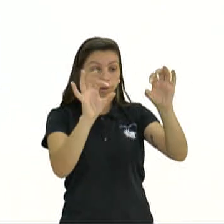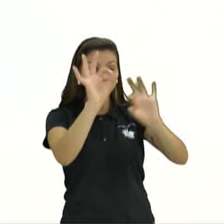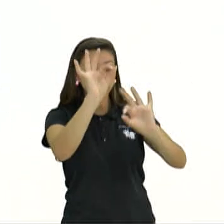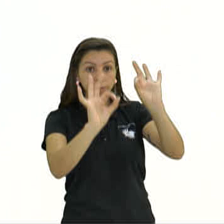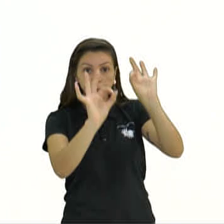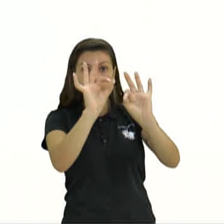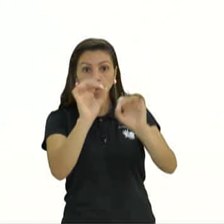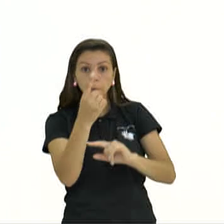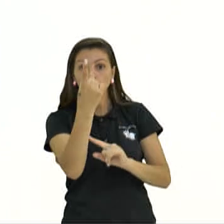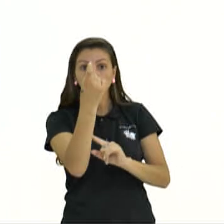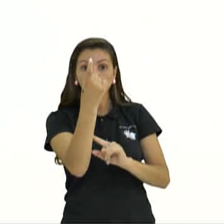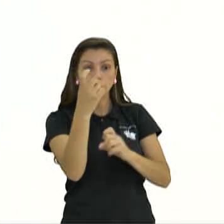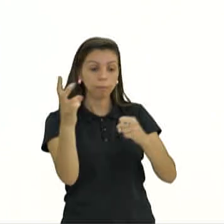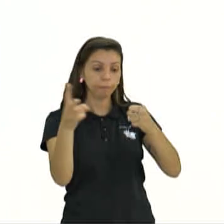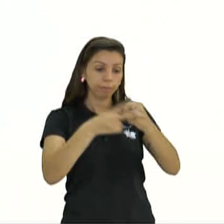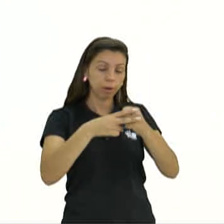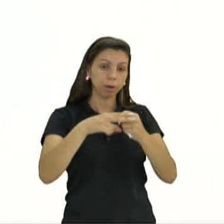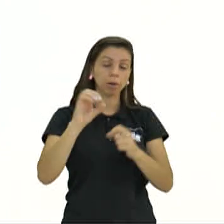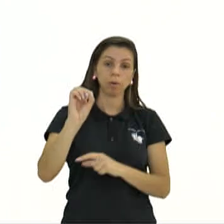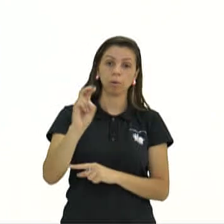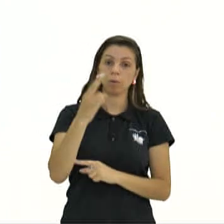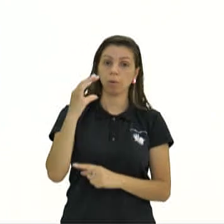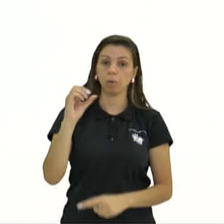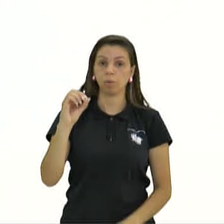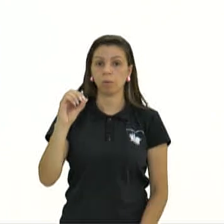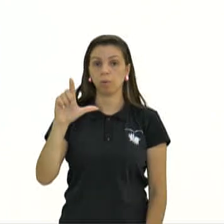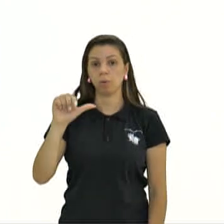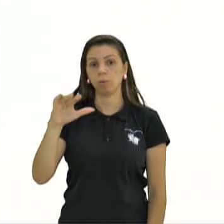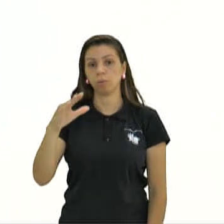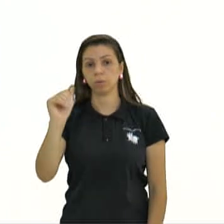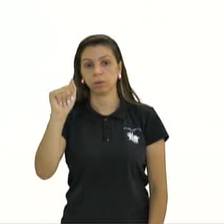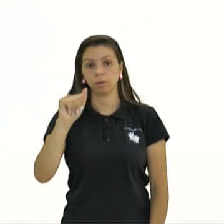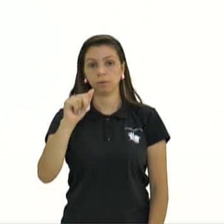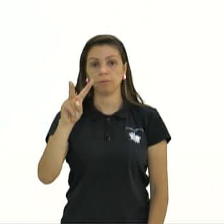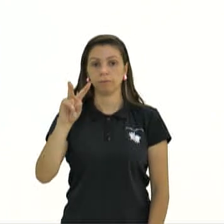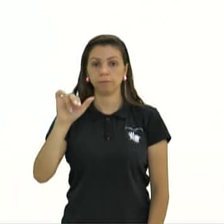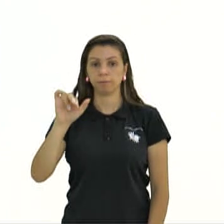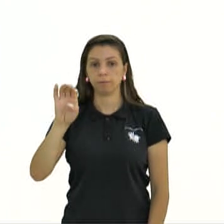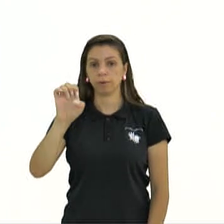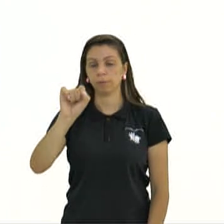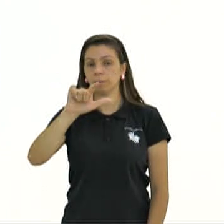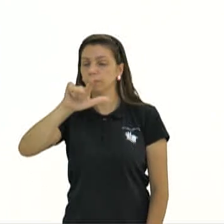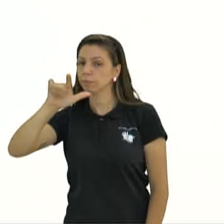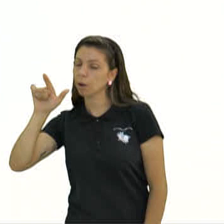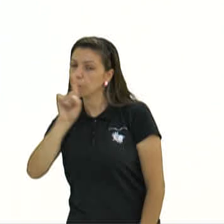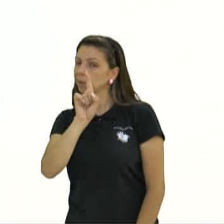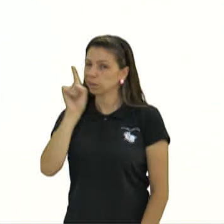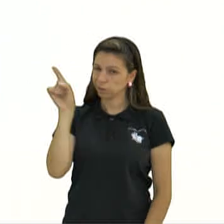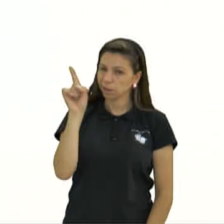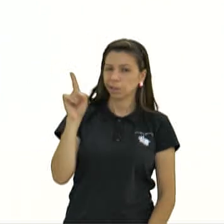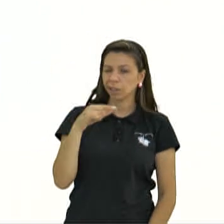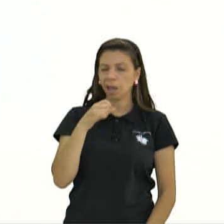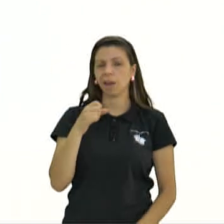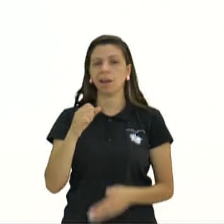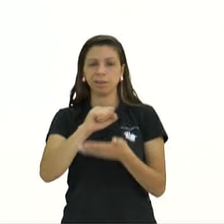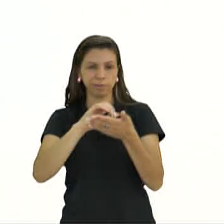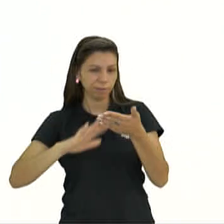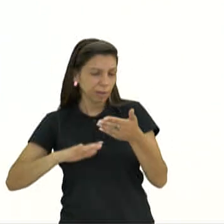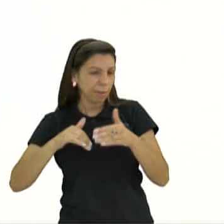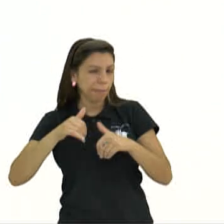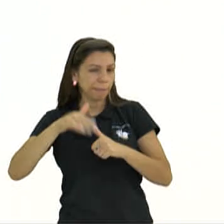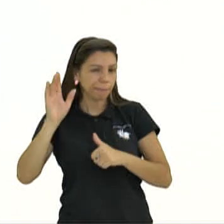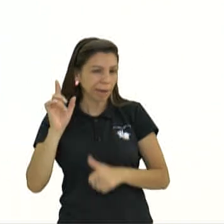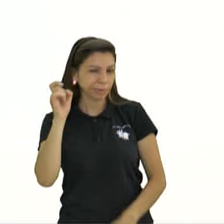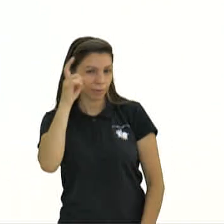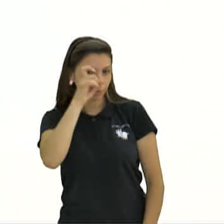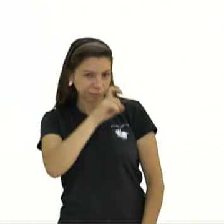por um único verbo ou uma locução verbal. Vamos lá? Esse exercício é um pouquinho mais complicado, eu vou dar um tempinho maior para